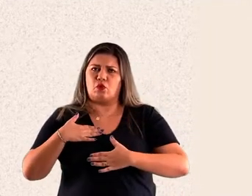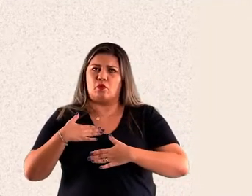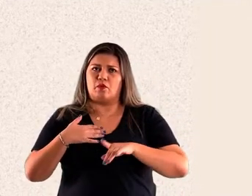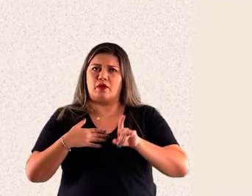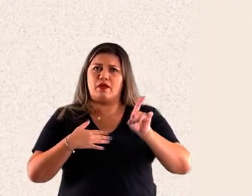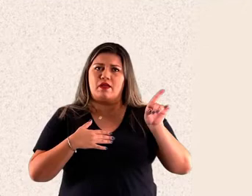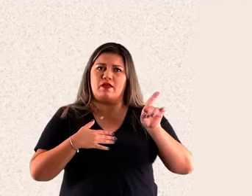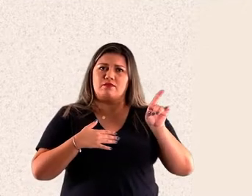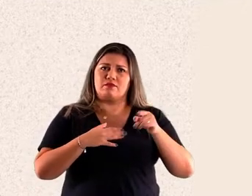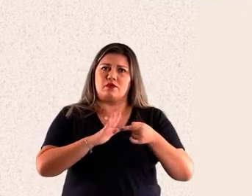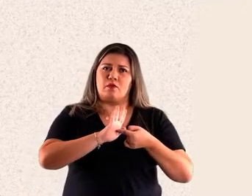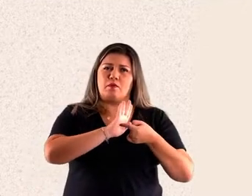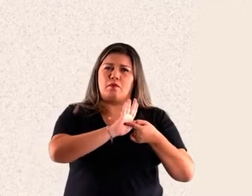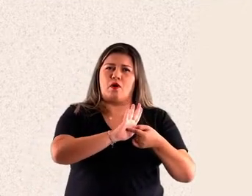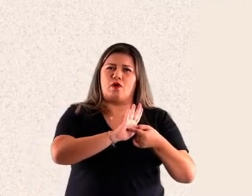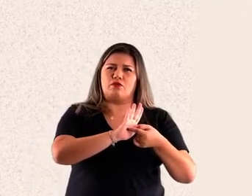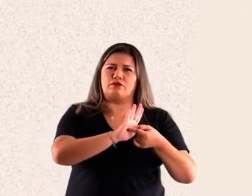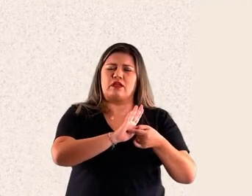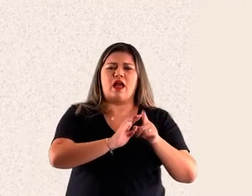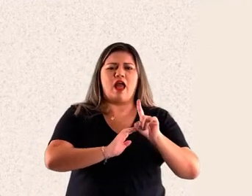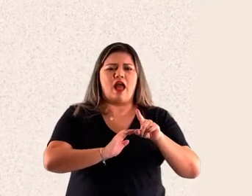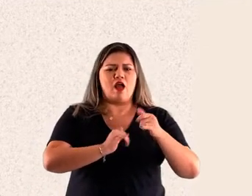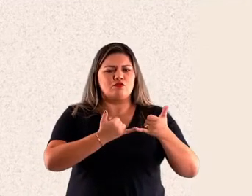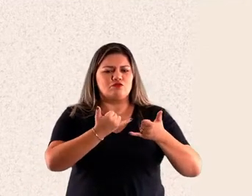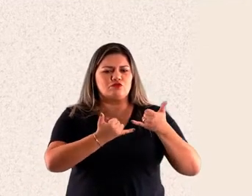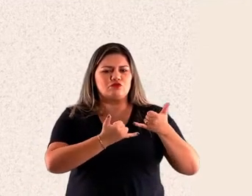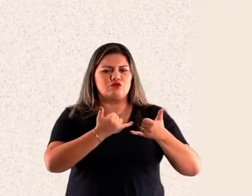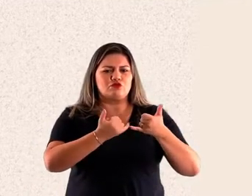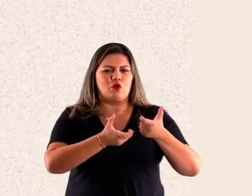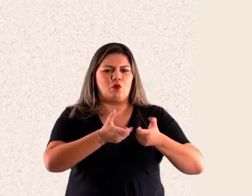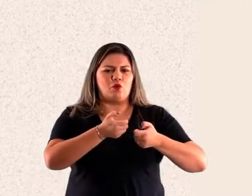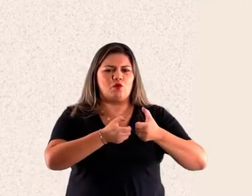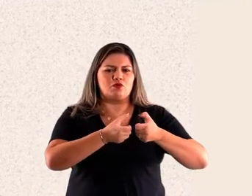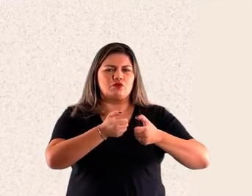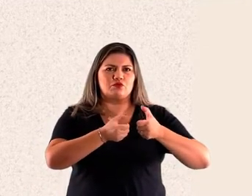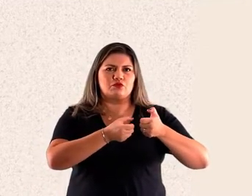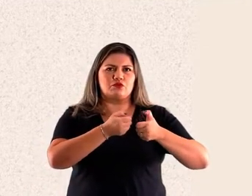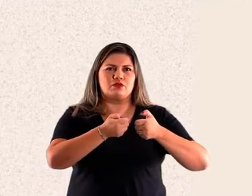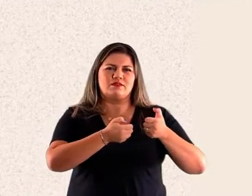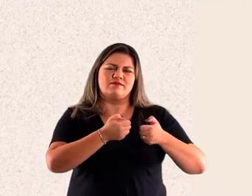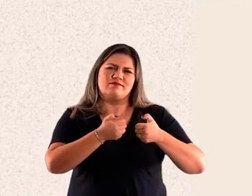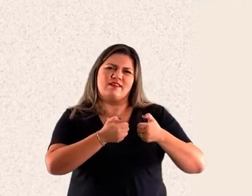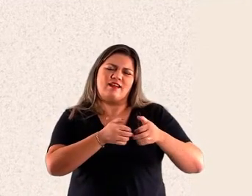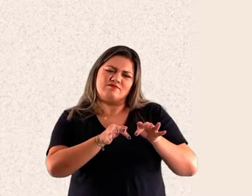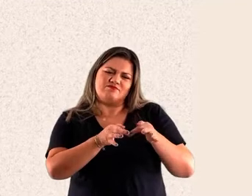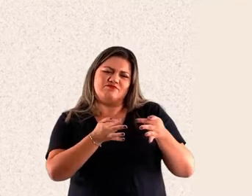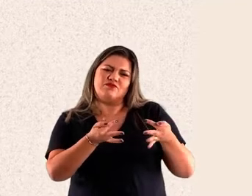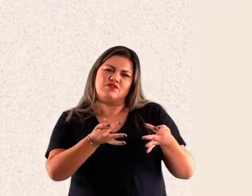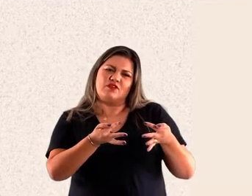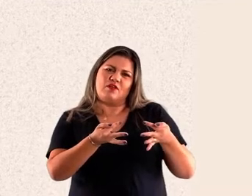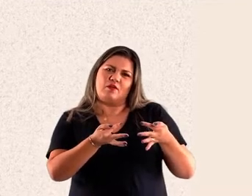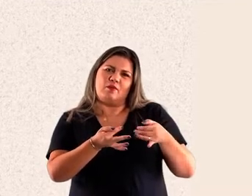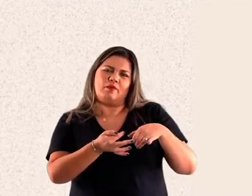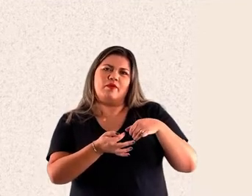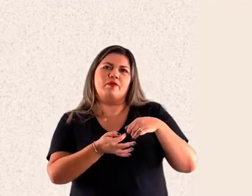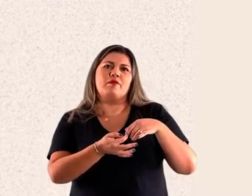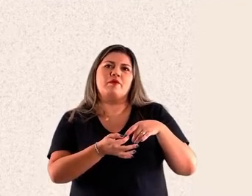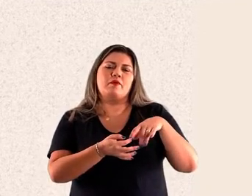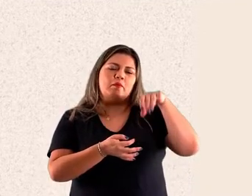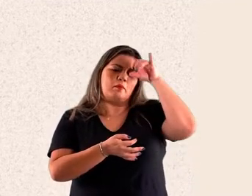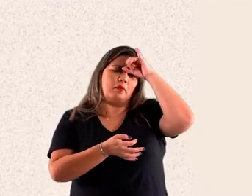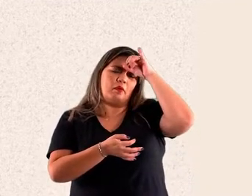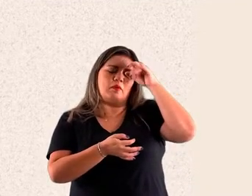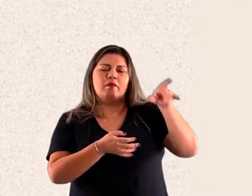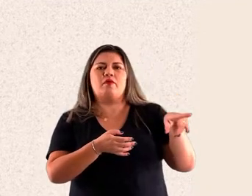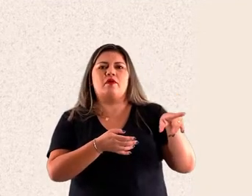Ball é é um jogo digital na verdade é um jogo muito bobo né em que a pessoa é